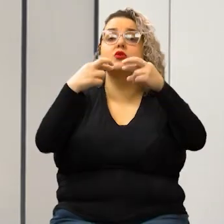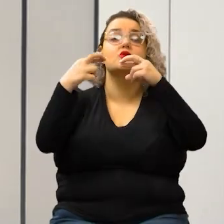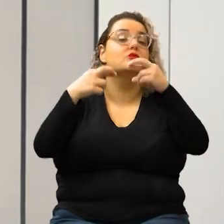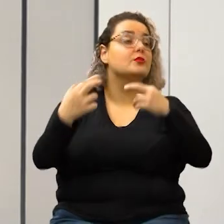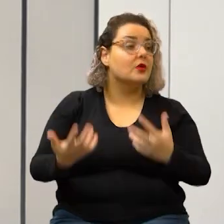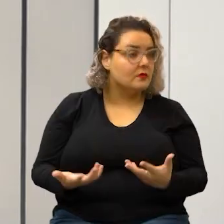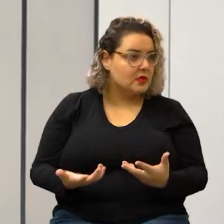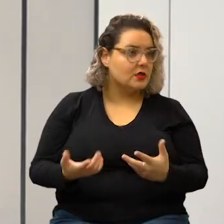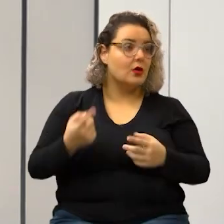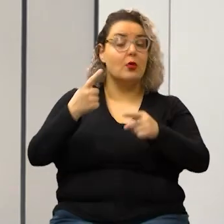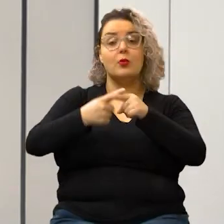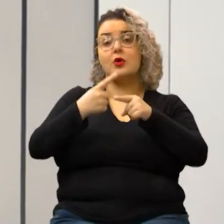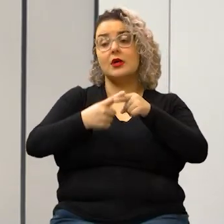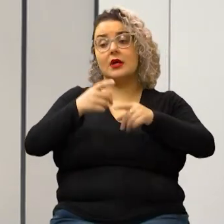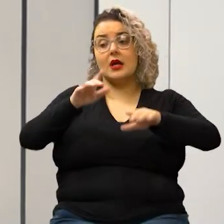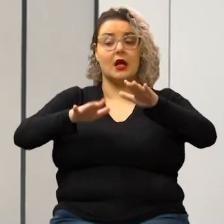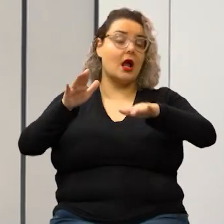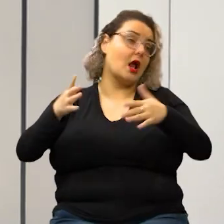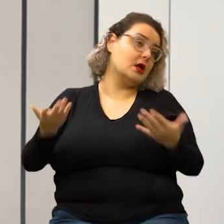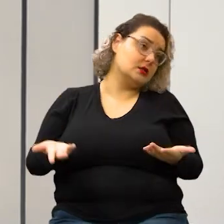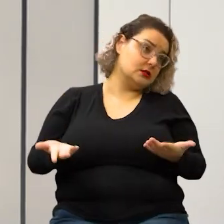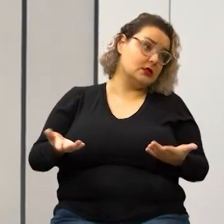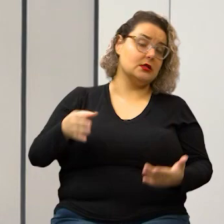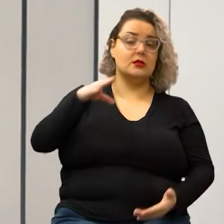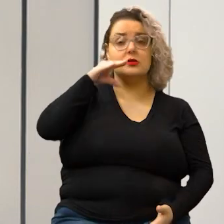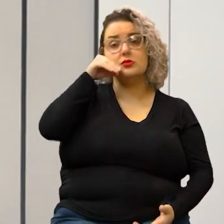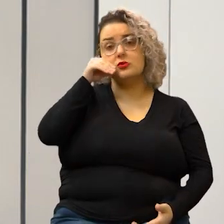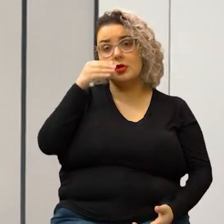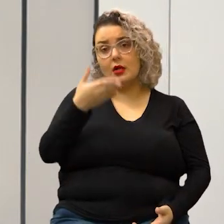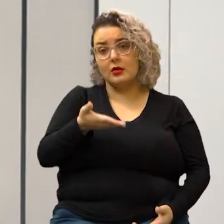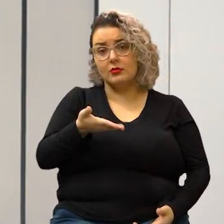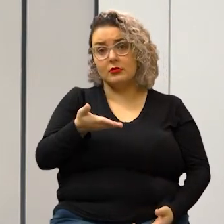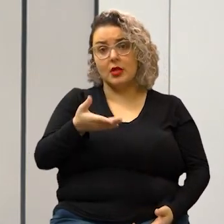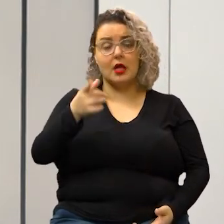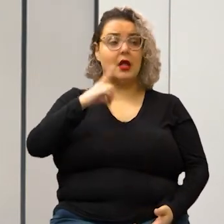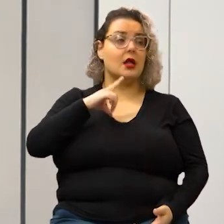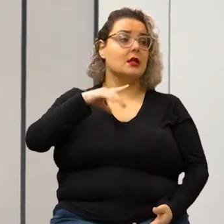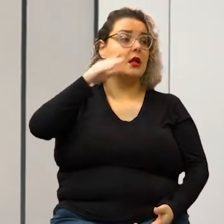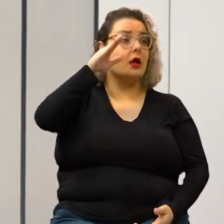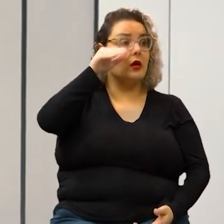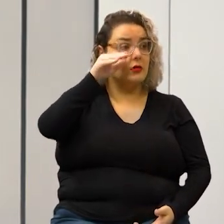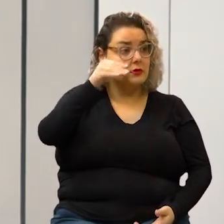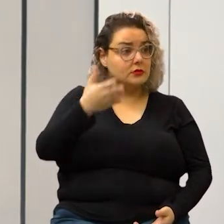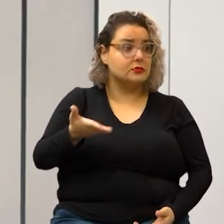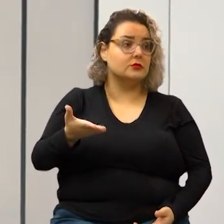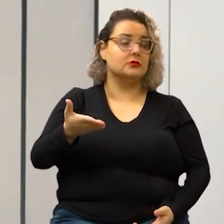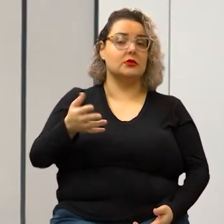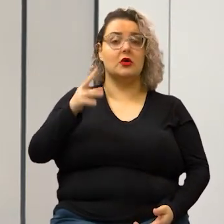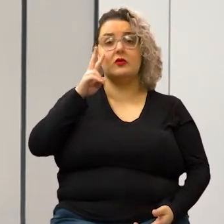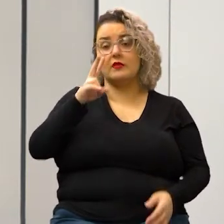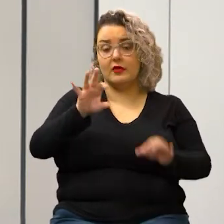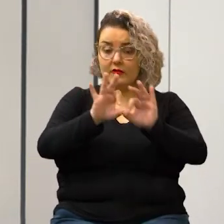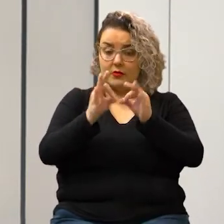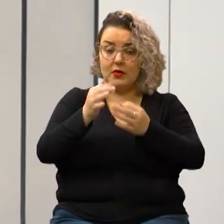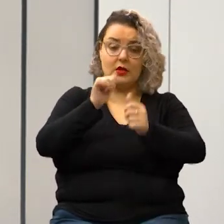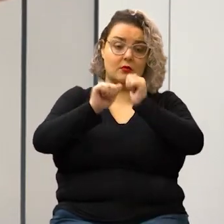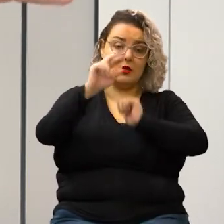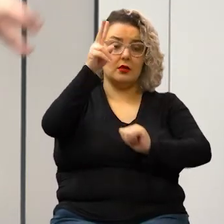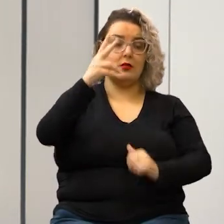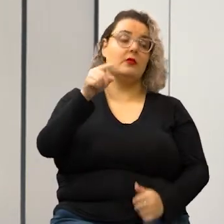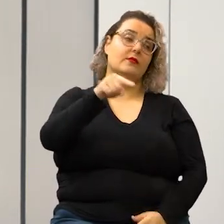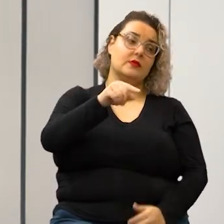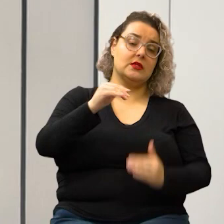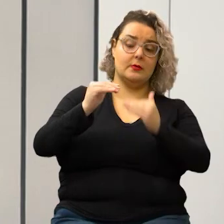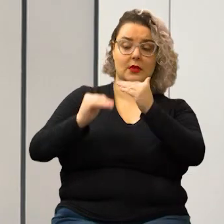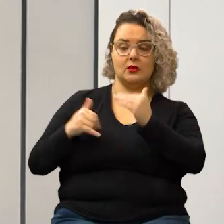fiscalização, porque às vezes esse adolescente, ele tem a curiosidade de ver até a família consumindo álcool, mas não, você é